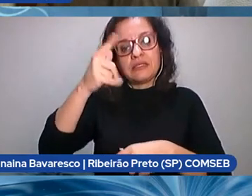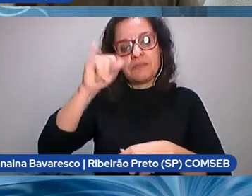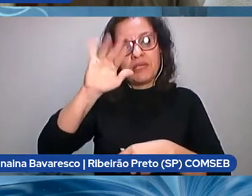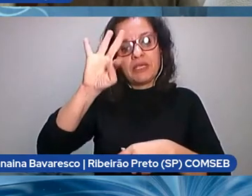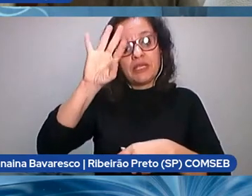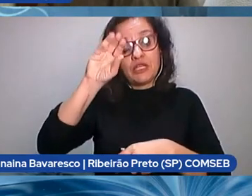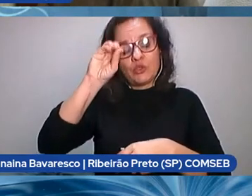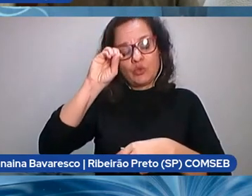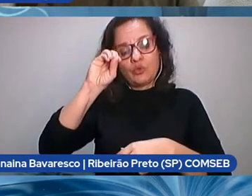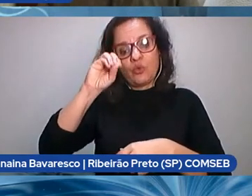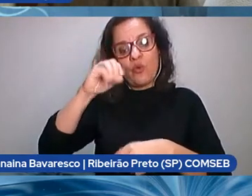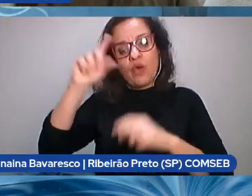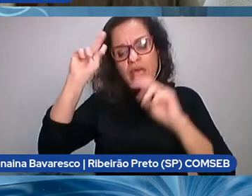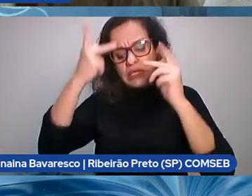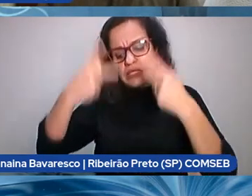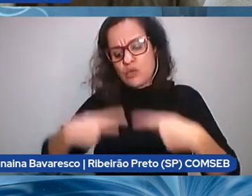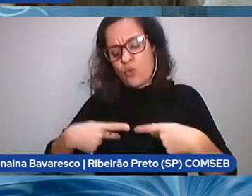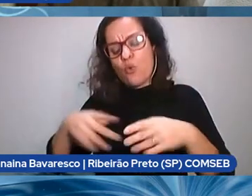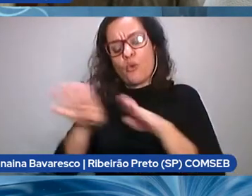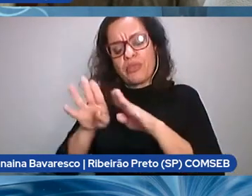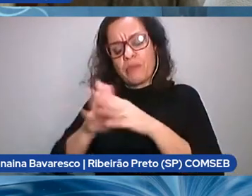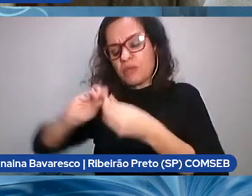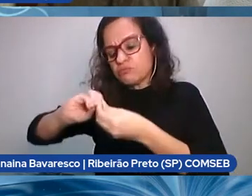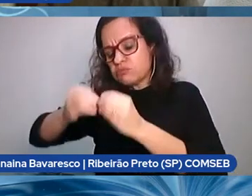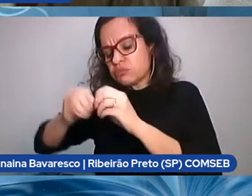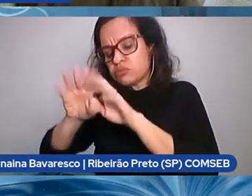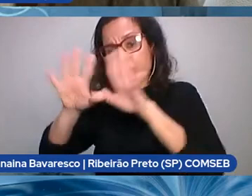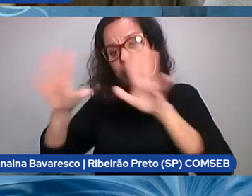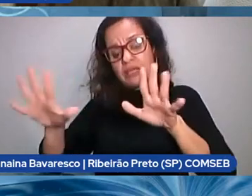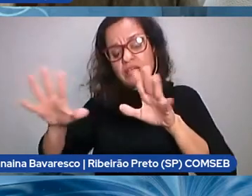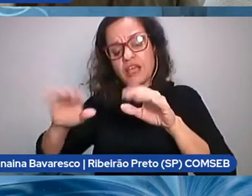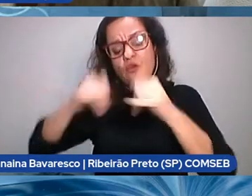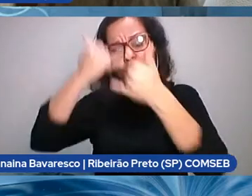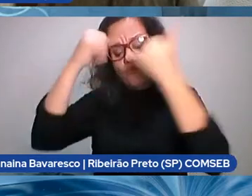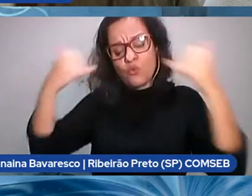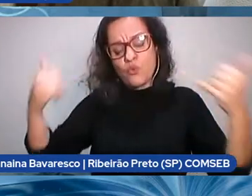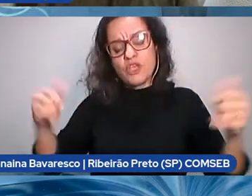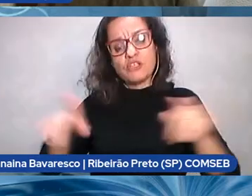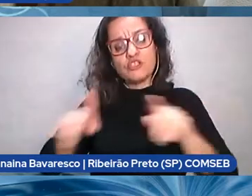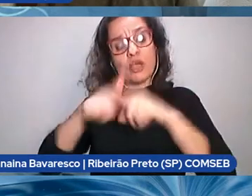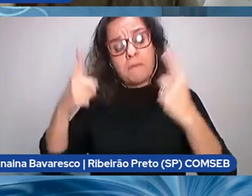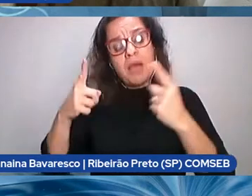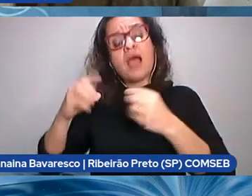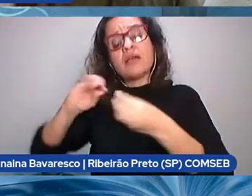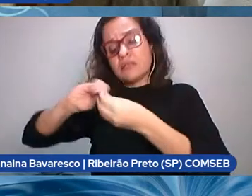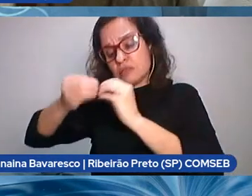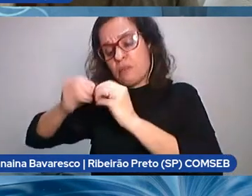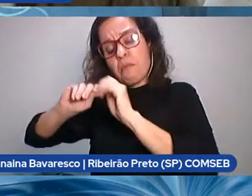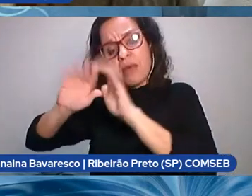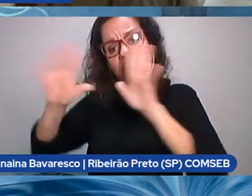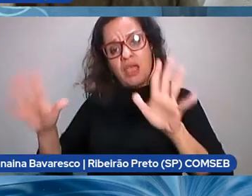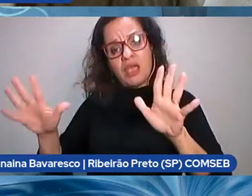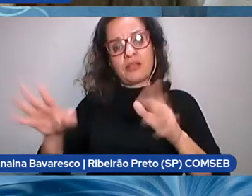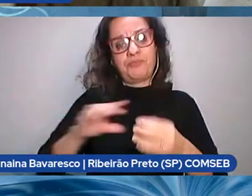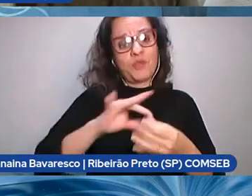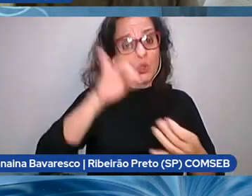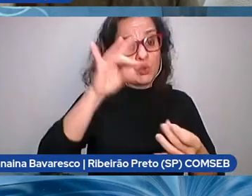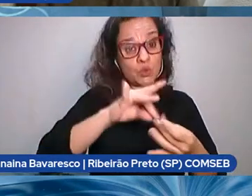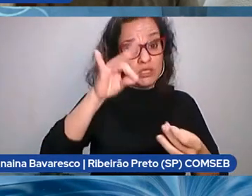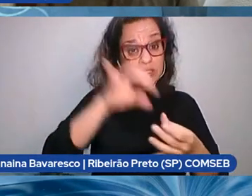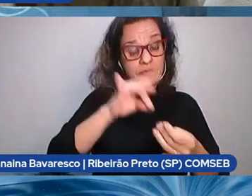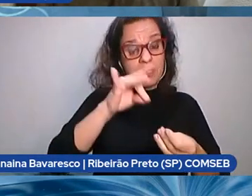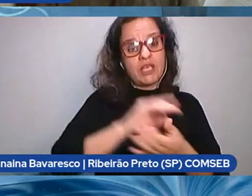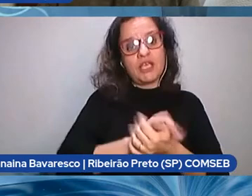de matéria. Matéria fluídica, mas matéria, né? E os espíritos benfeitores,